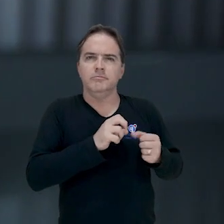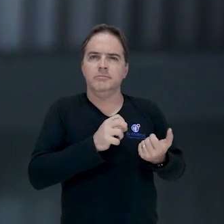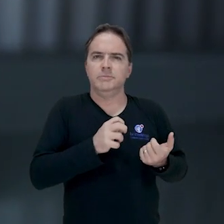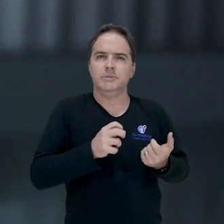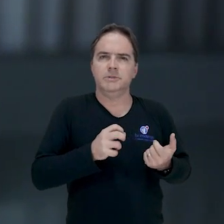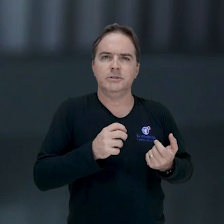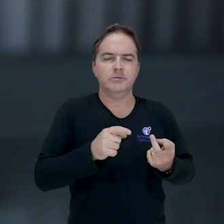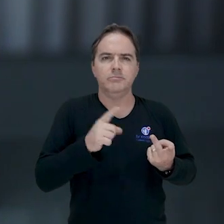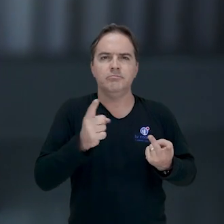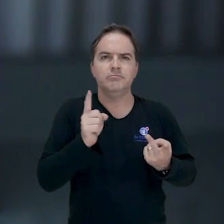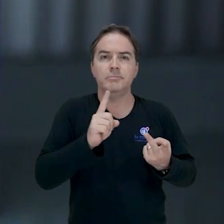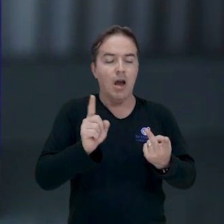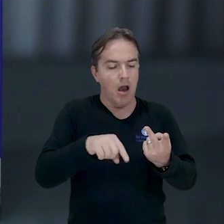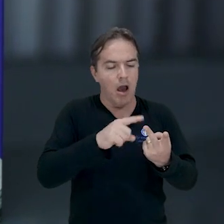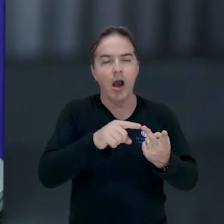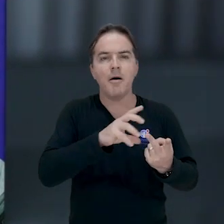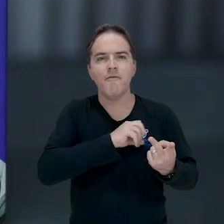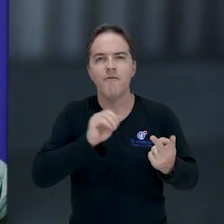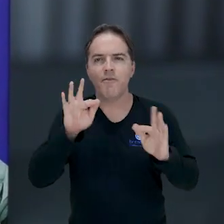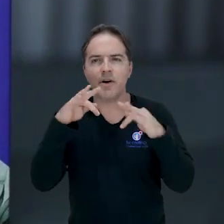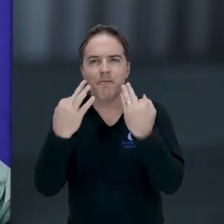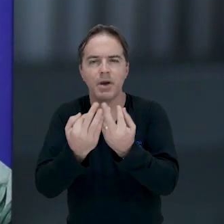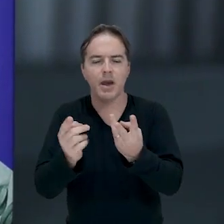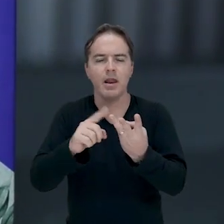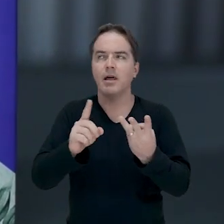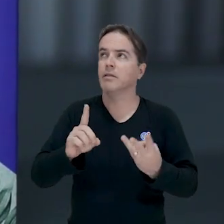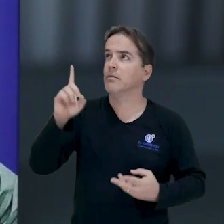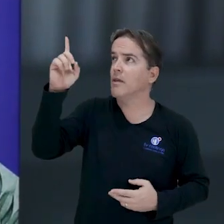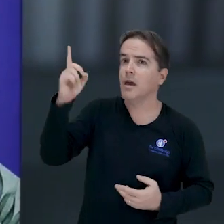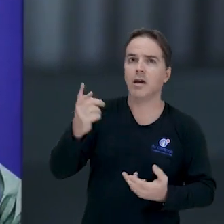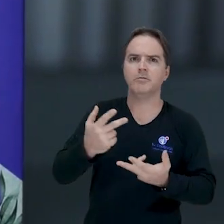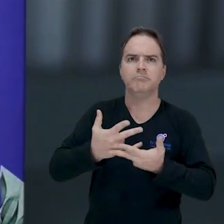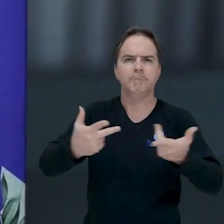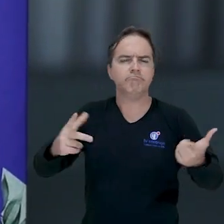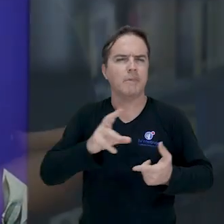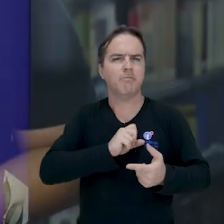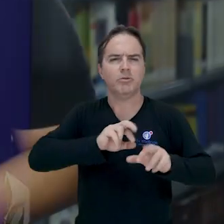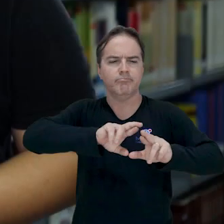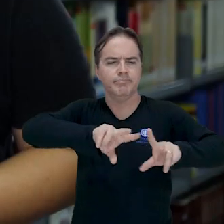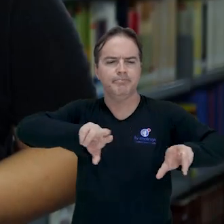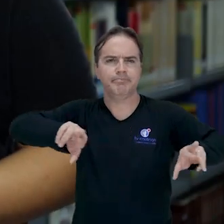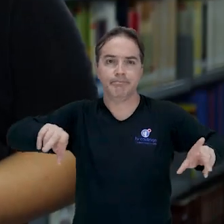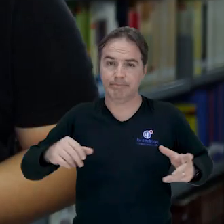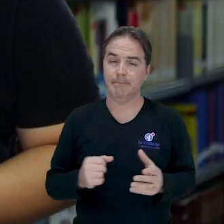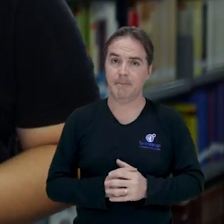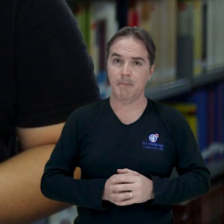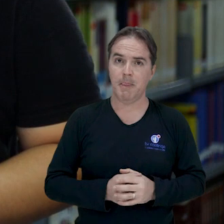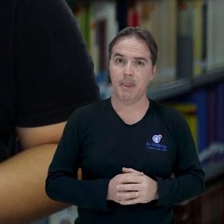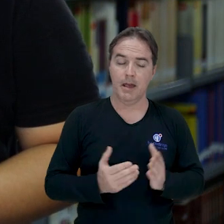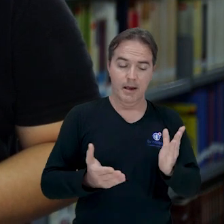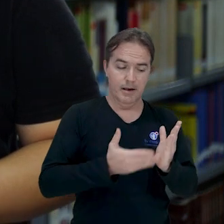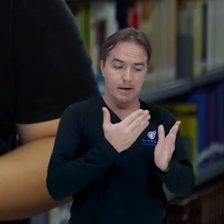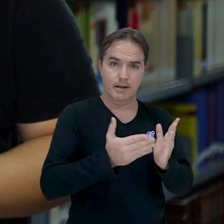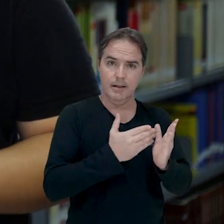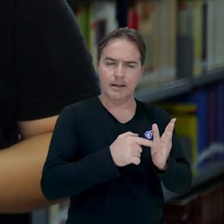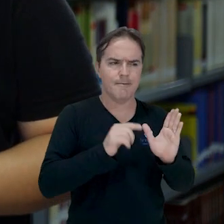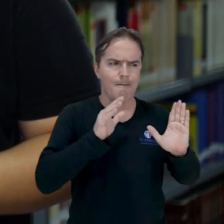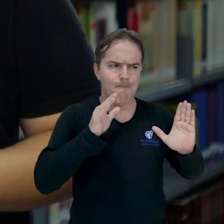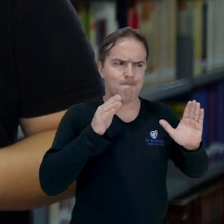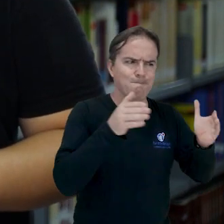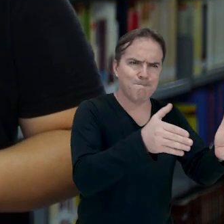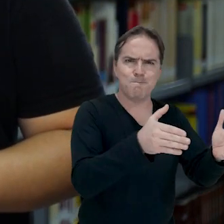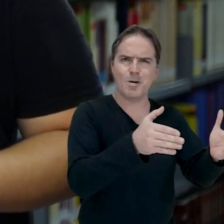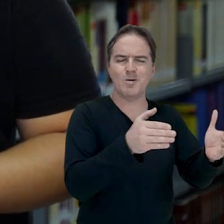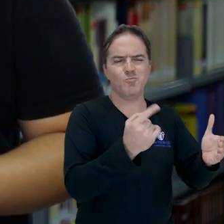amor a Deus, é um amor à família, é o amor que falta hoje na sociedade. Para um escritor é meio difícil falar sobre um objetivo de um